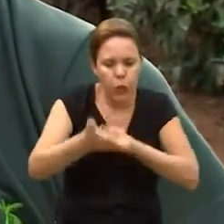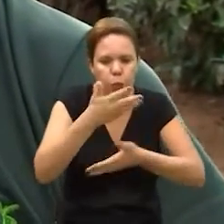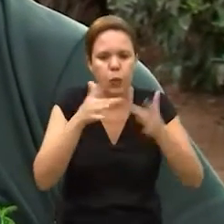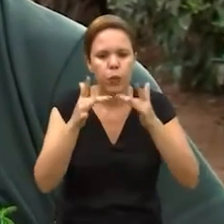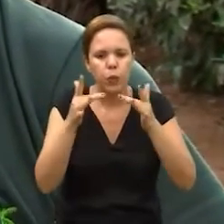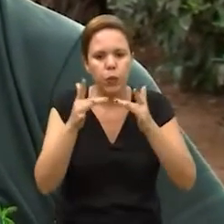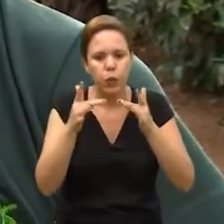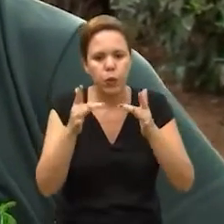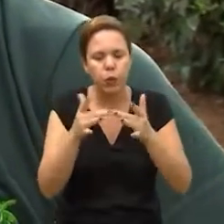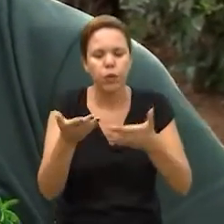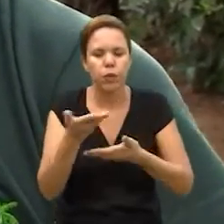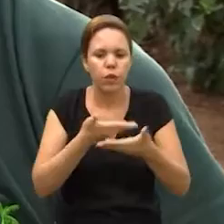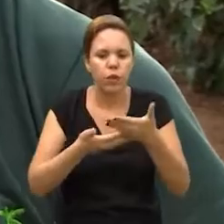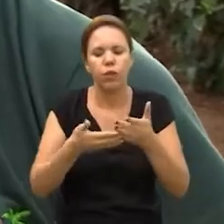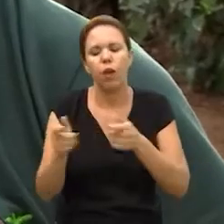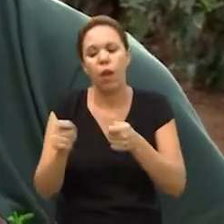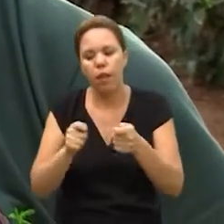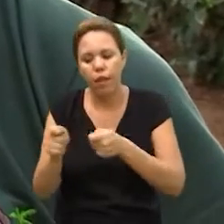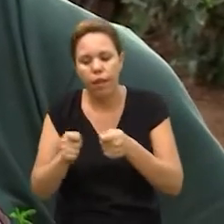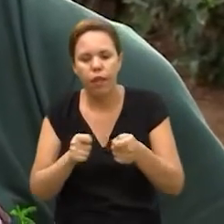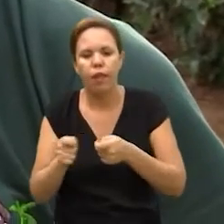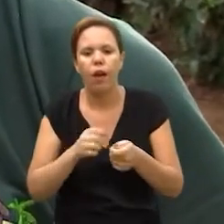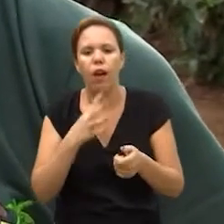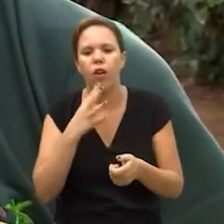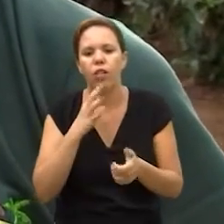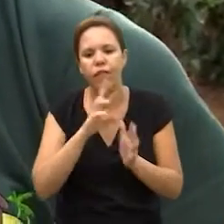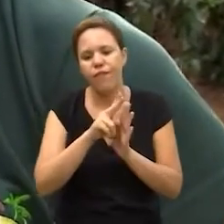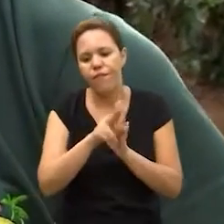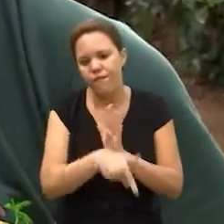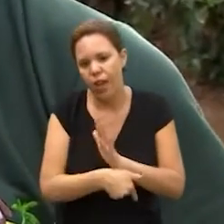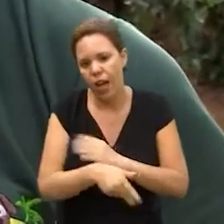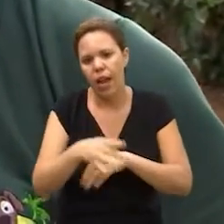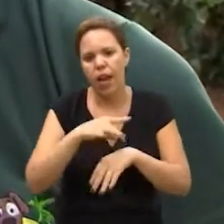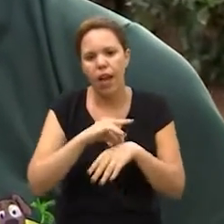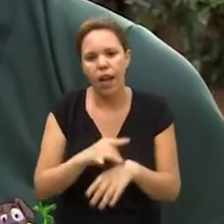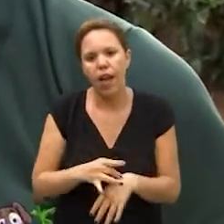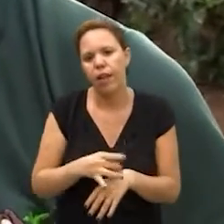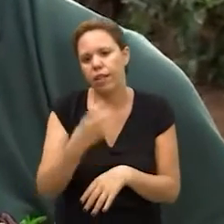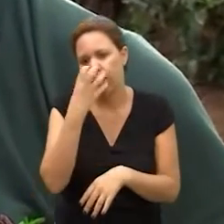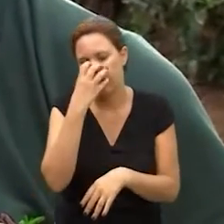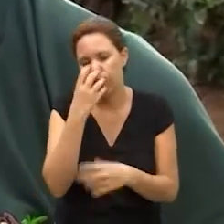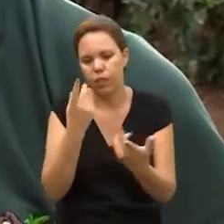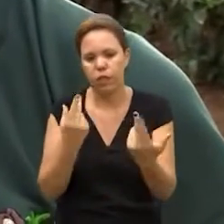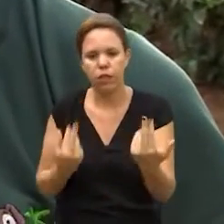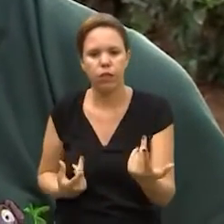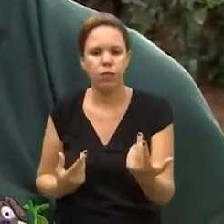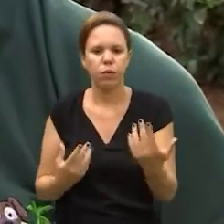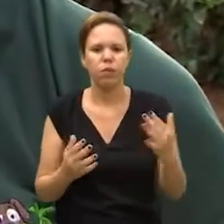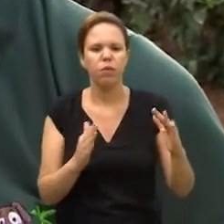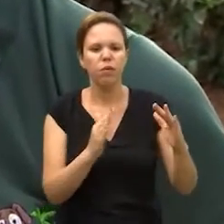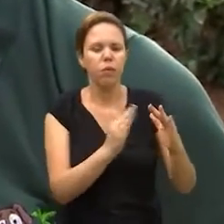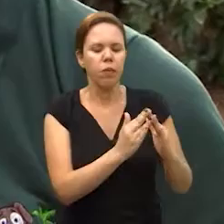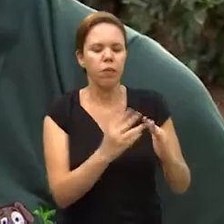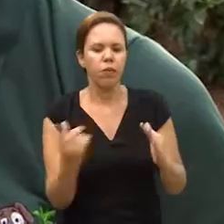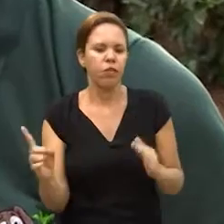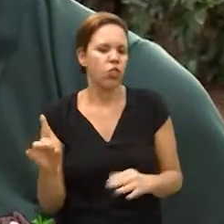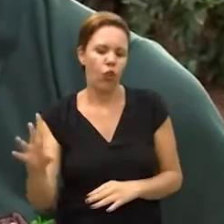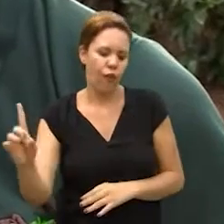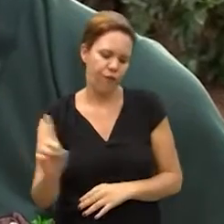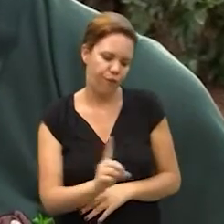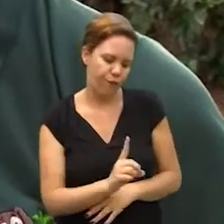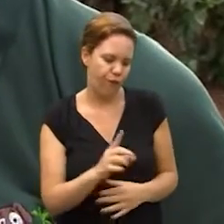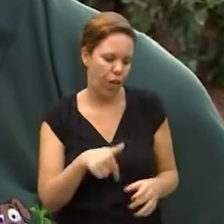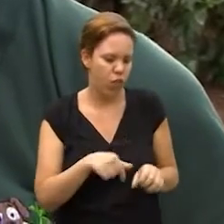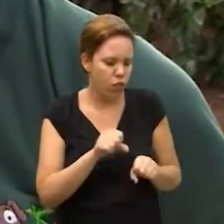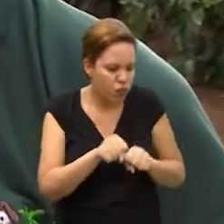também, aprender a lidar com outros cães, né? E eles se sentem como se fosse uma segunda casa. Não simplesmente vir, ficar